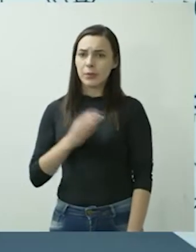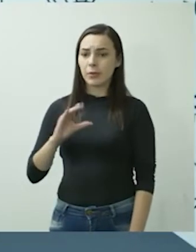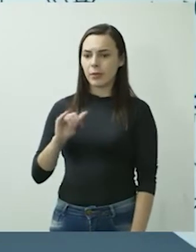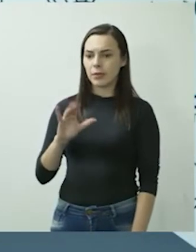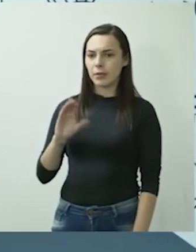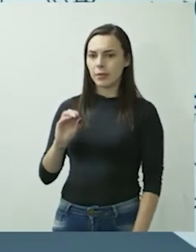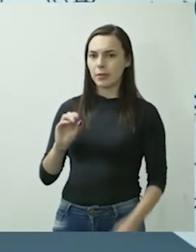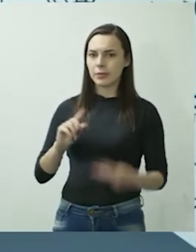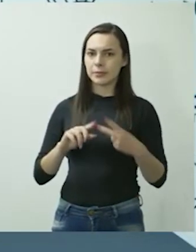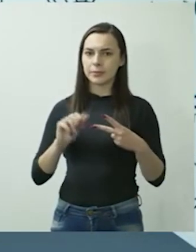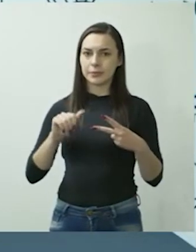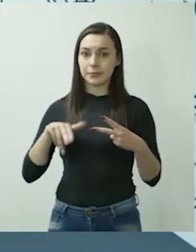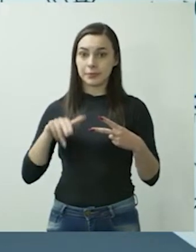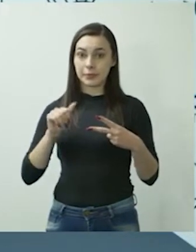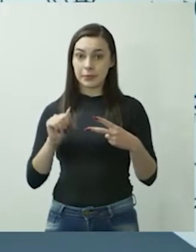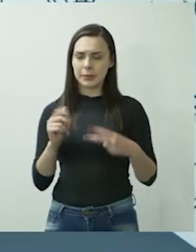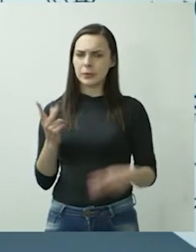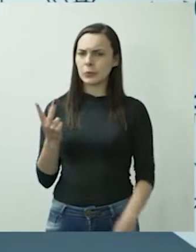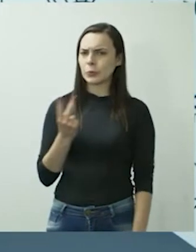e a Ana, que